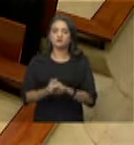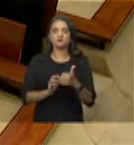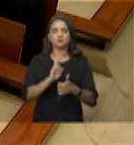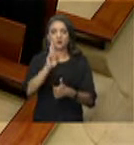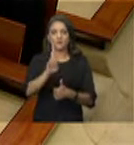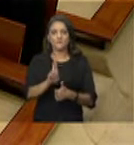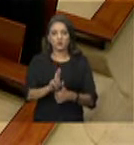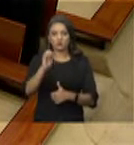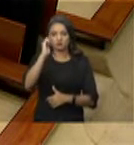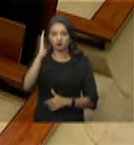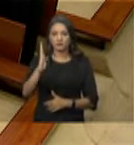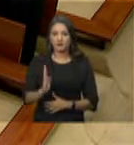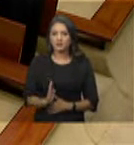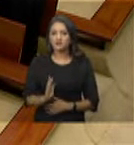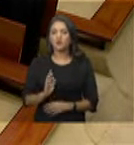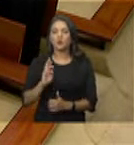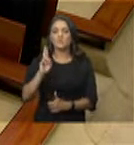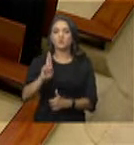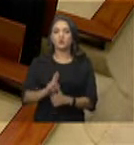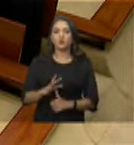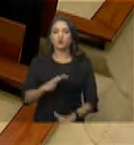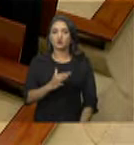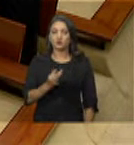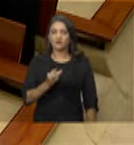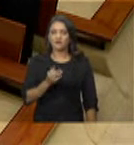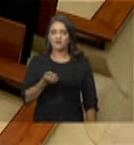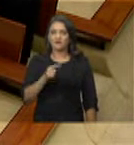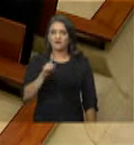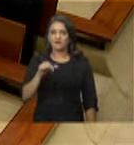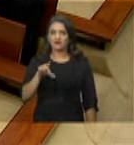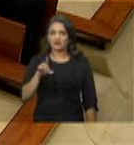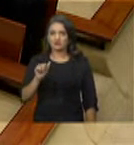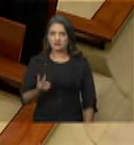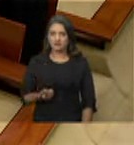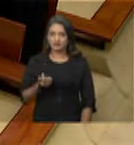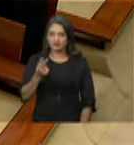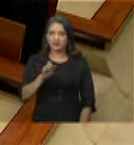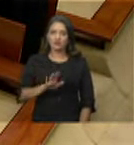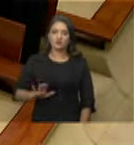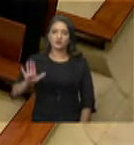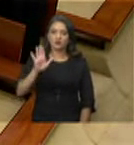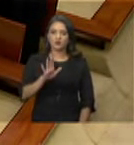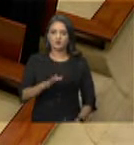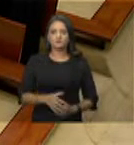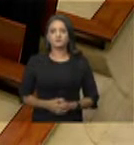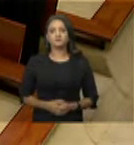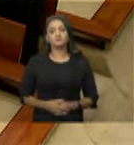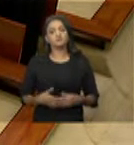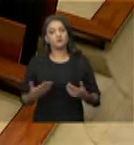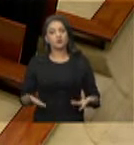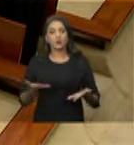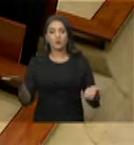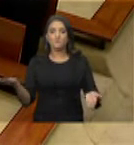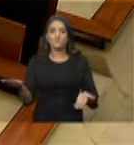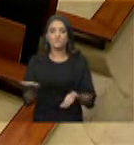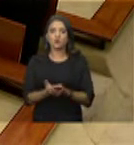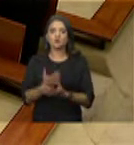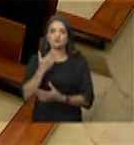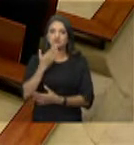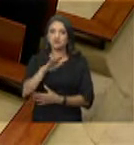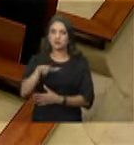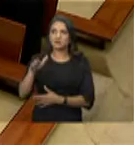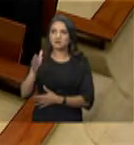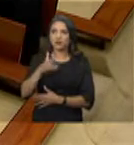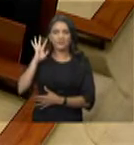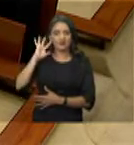seu procurador da Fazenda Nacional senhor dos presentes trata-se de ação rescisória e